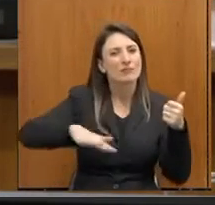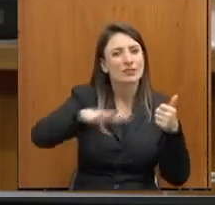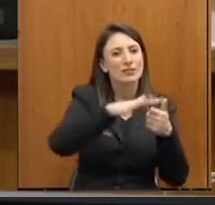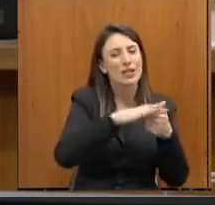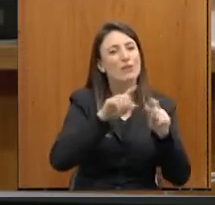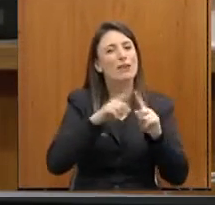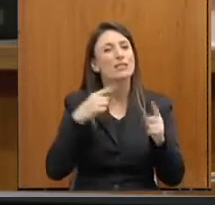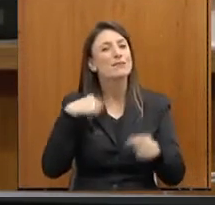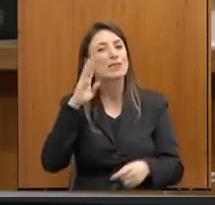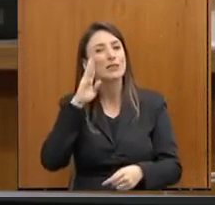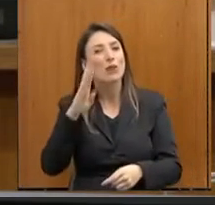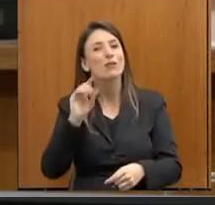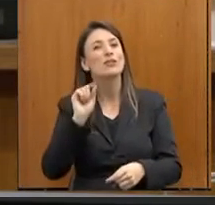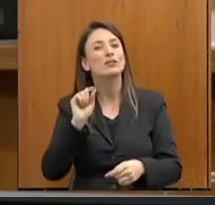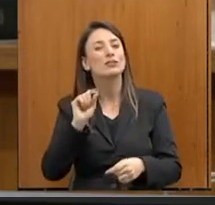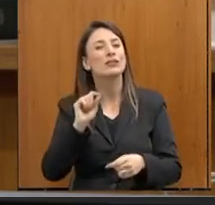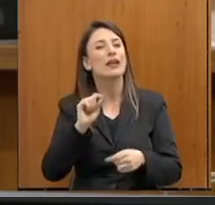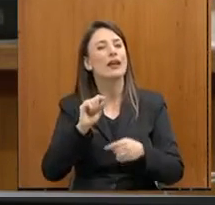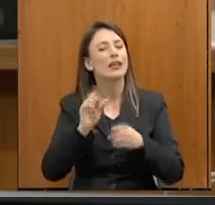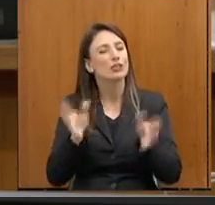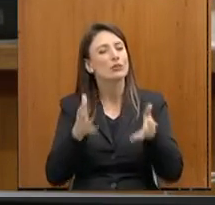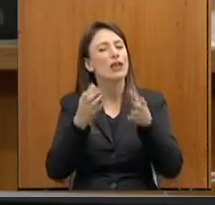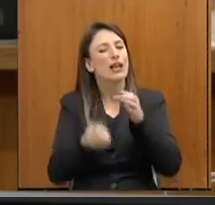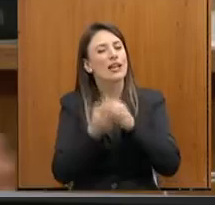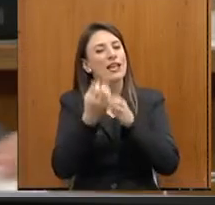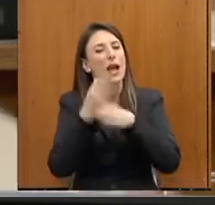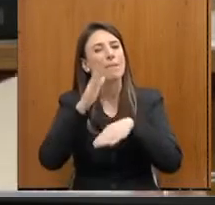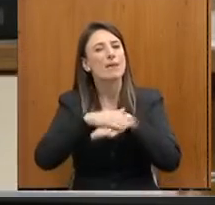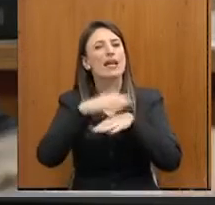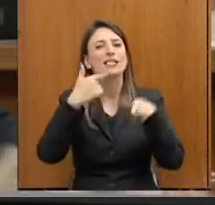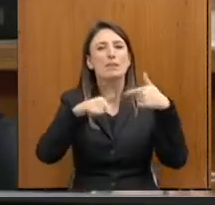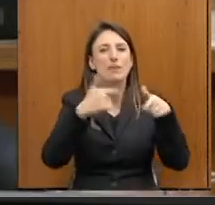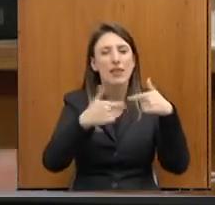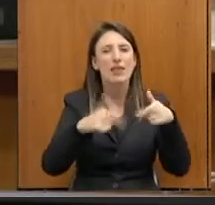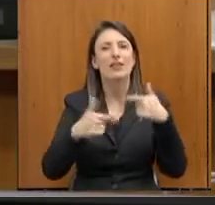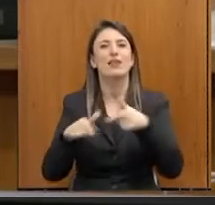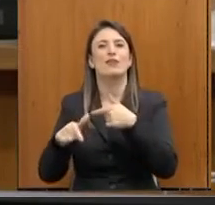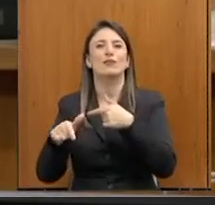procuramos emprego e renda e Impacto social